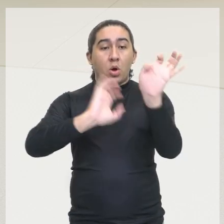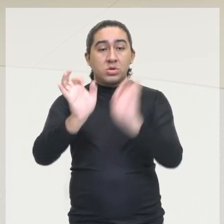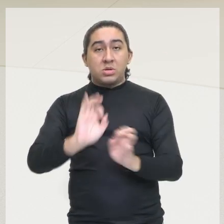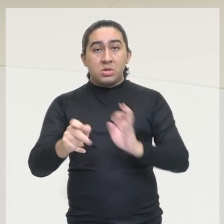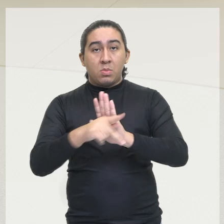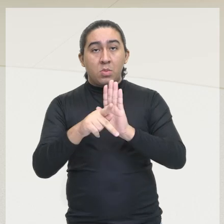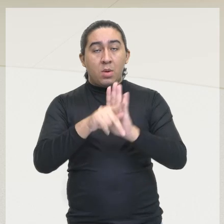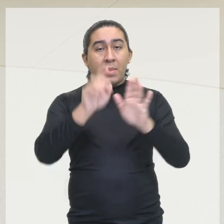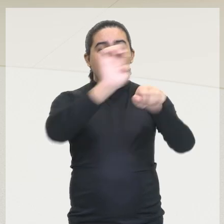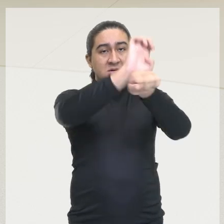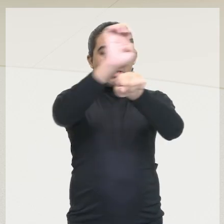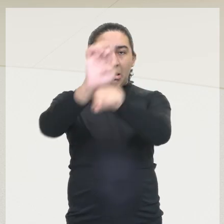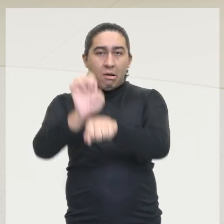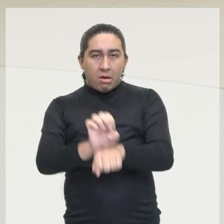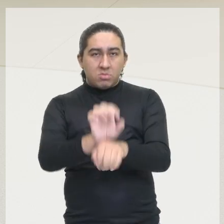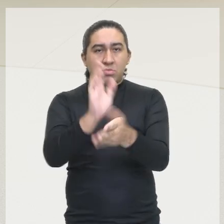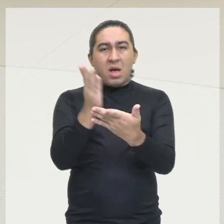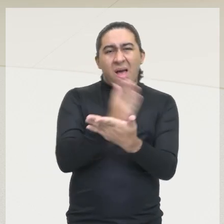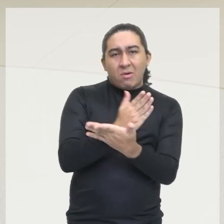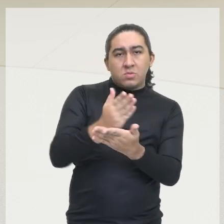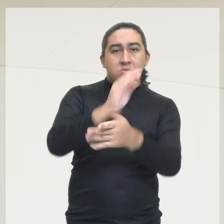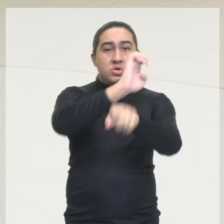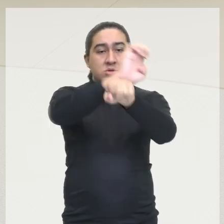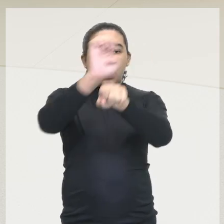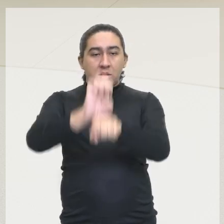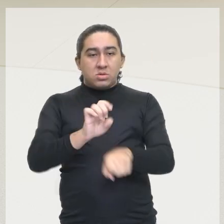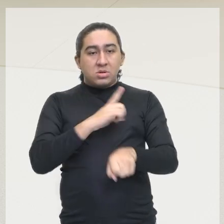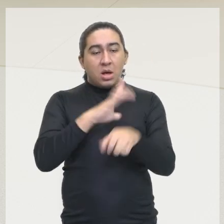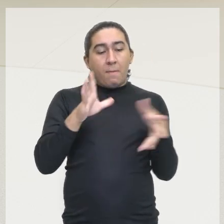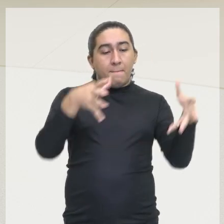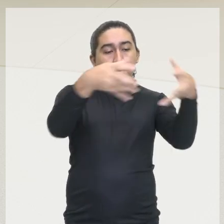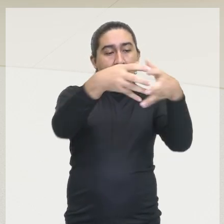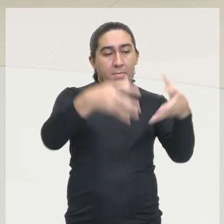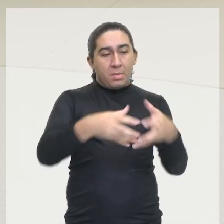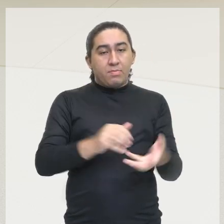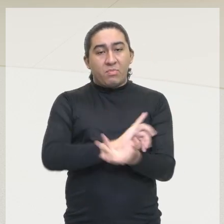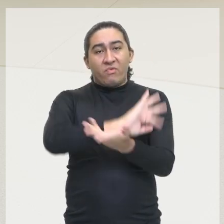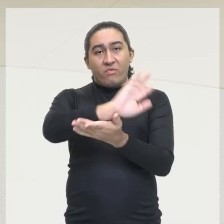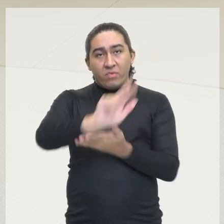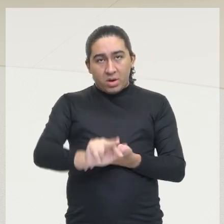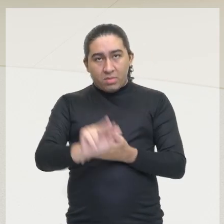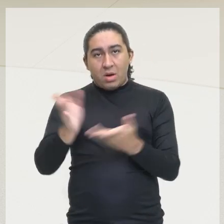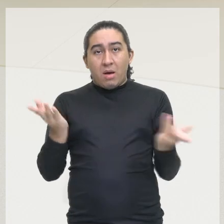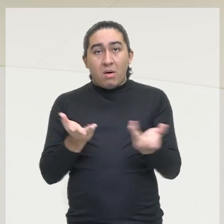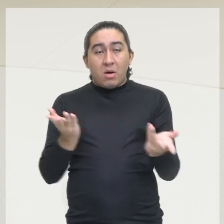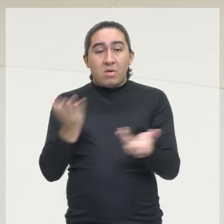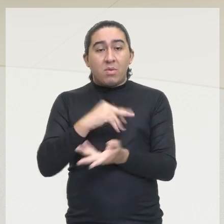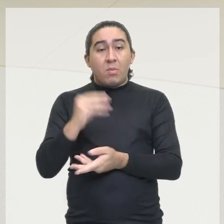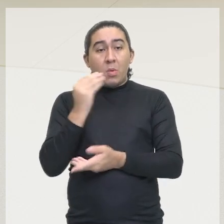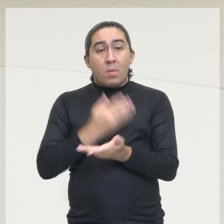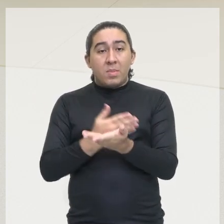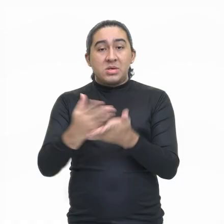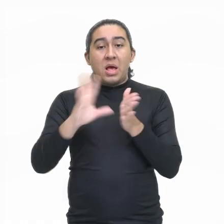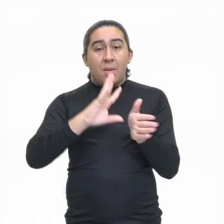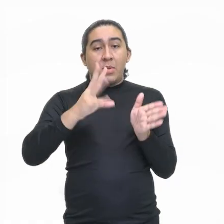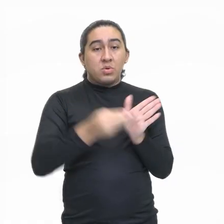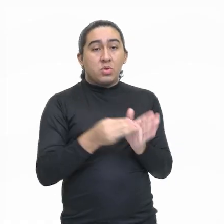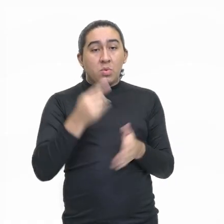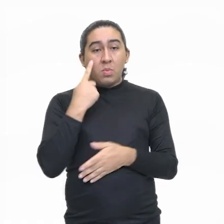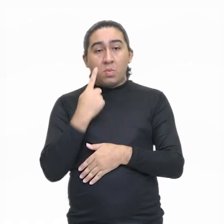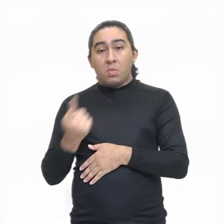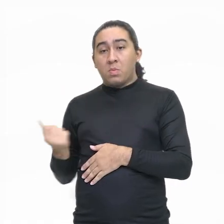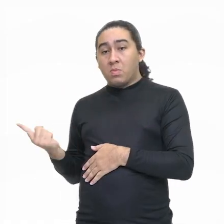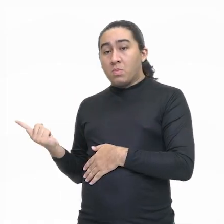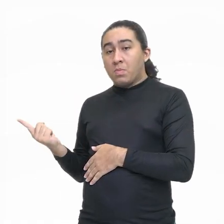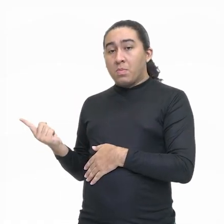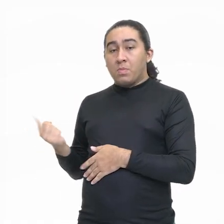por estados. Em alguns estados existem até mais que um bioma. Vamos iniciar sobre o bioma Amazônia. Vejam aí que